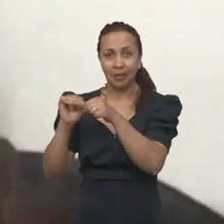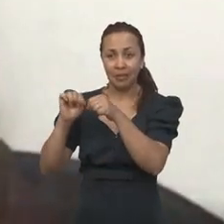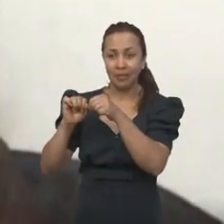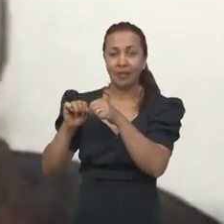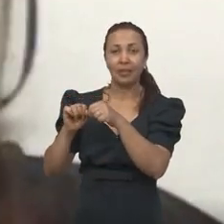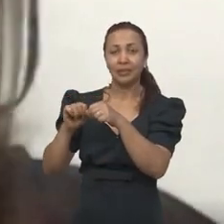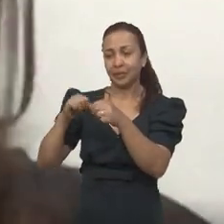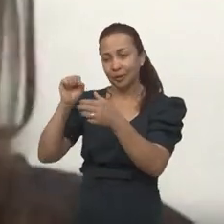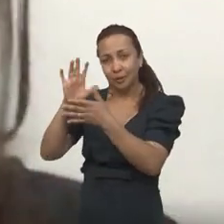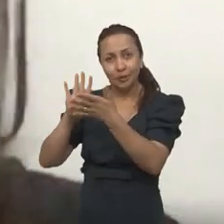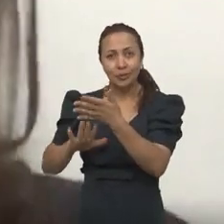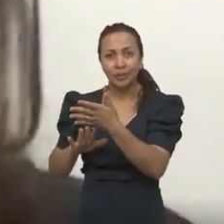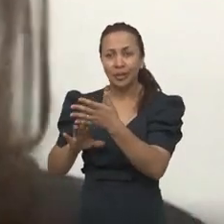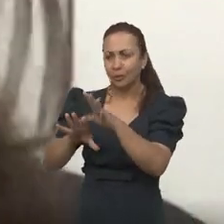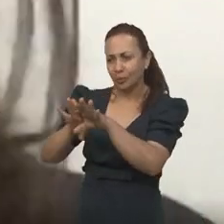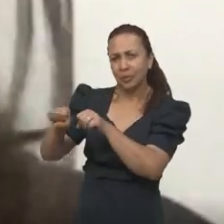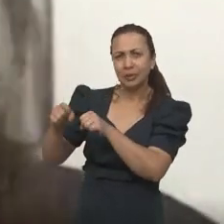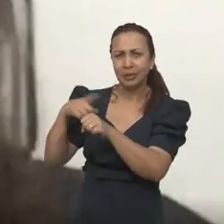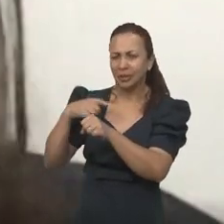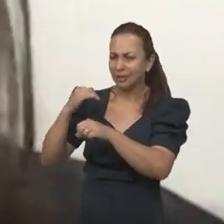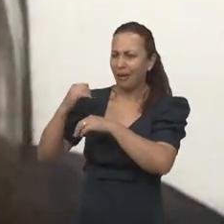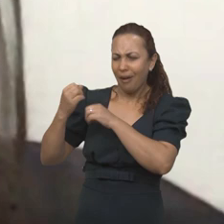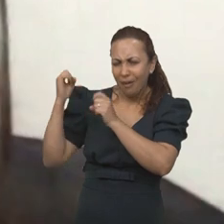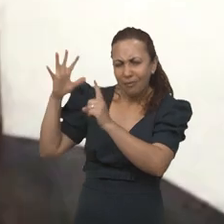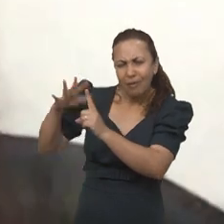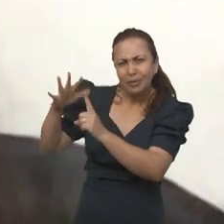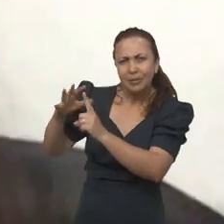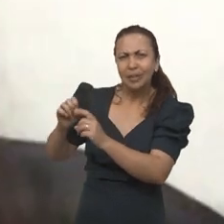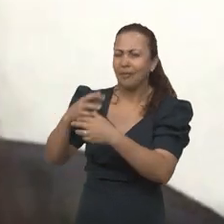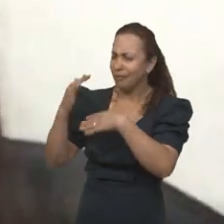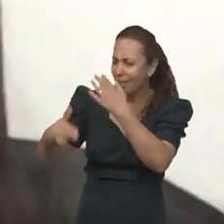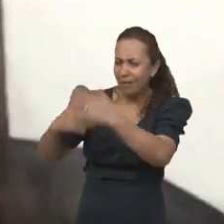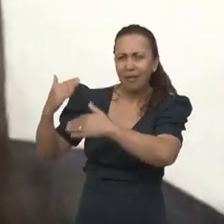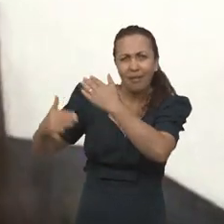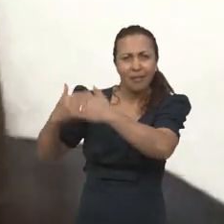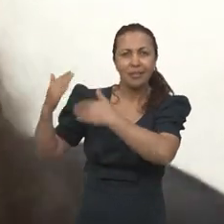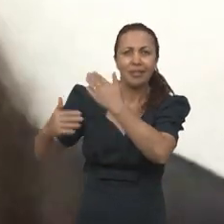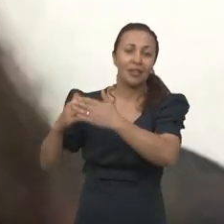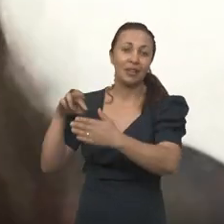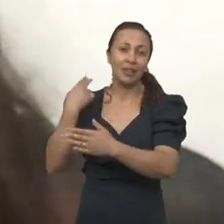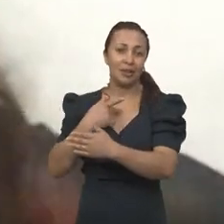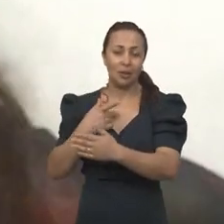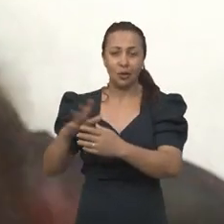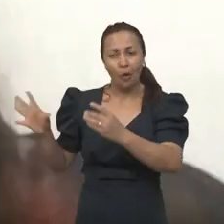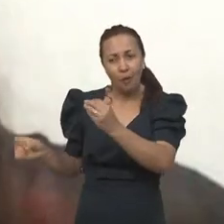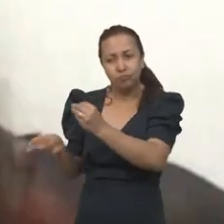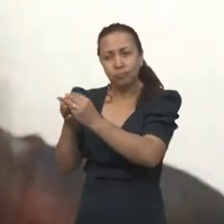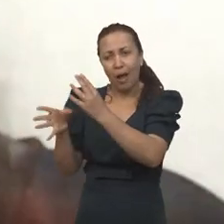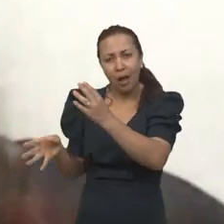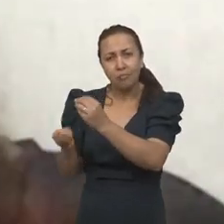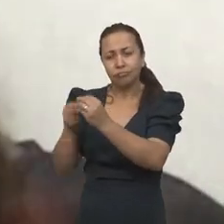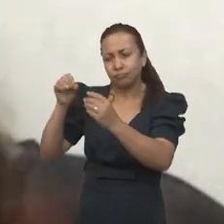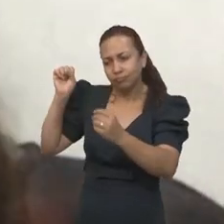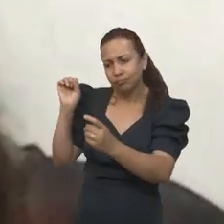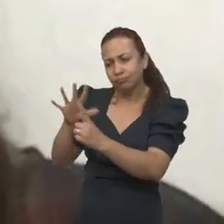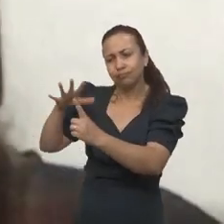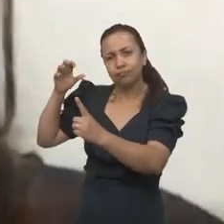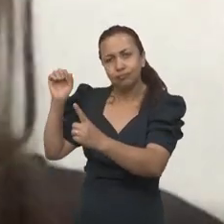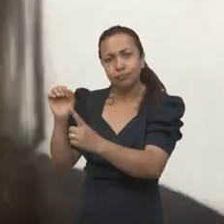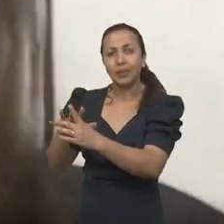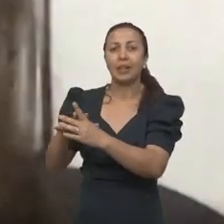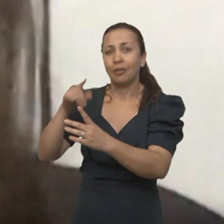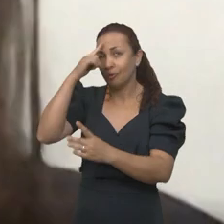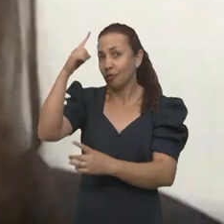essa atividade formativa onde é que tem toda uma série de atividades bastante lúdicas e que a gente incorpora Essas